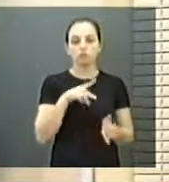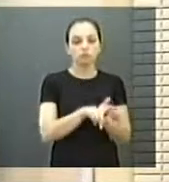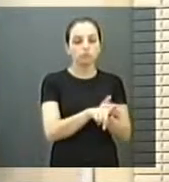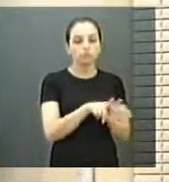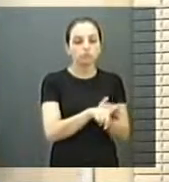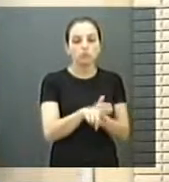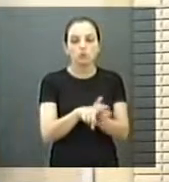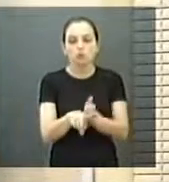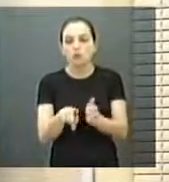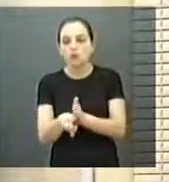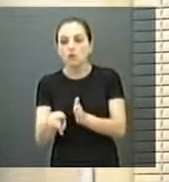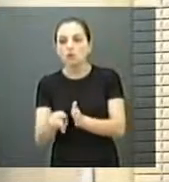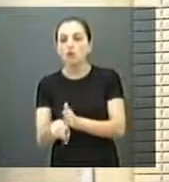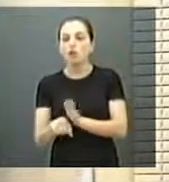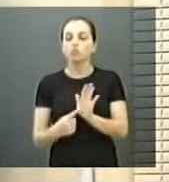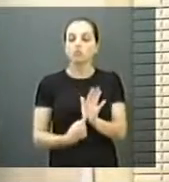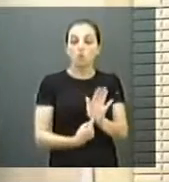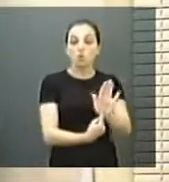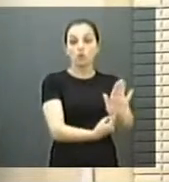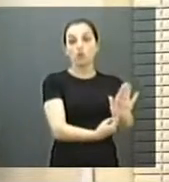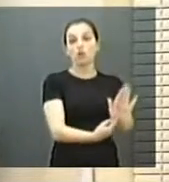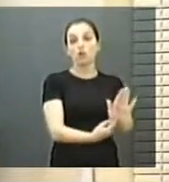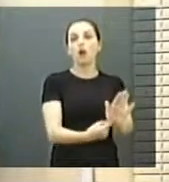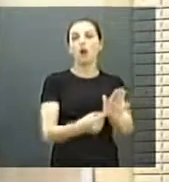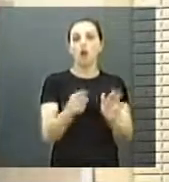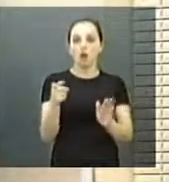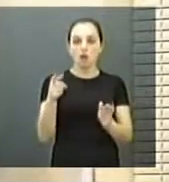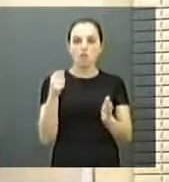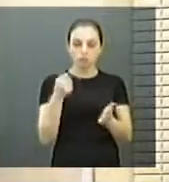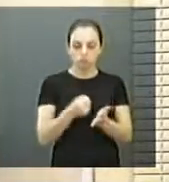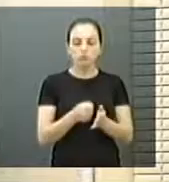a minha fiscalização de mostrar, eu estou cumprindo.